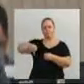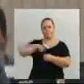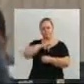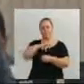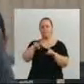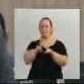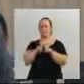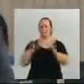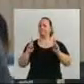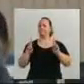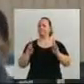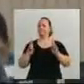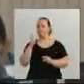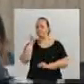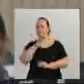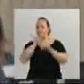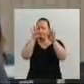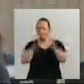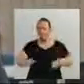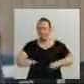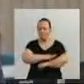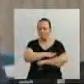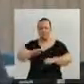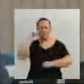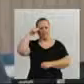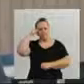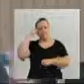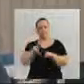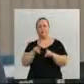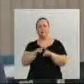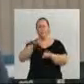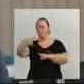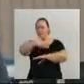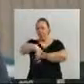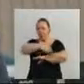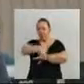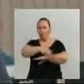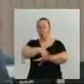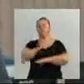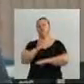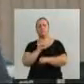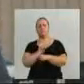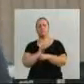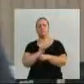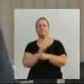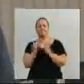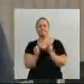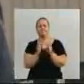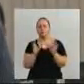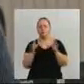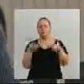espera que esse ano ainda seja possível a conclusão, a Rua Hermão Barto, que se aproxima aí da conclusão, que desde 2013 estamos acompanhando, junto com a comissão